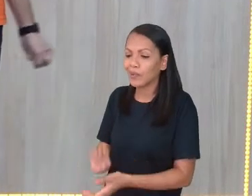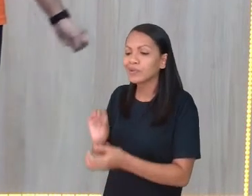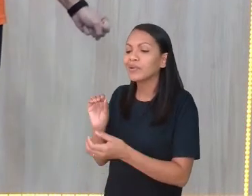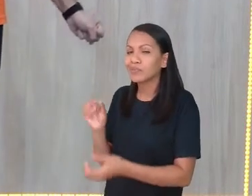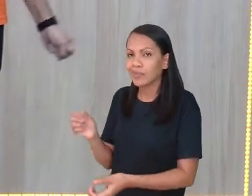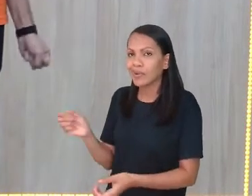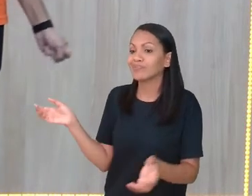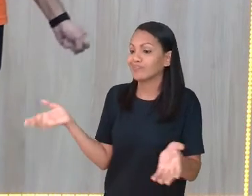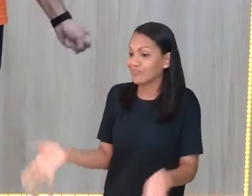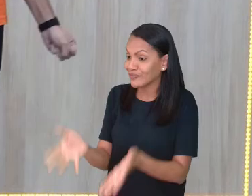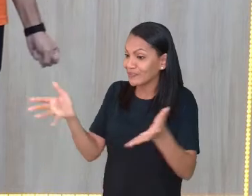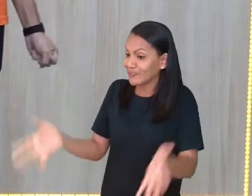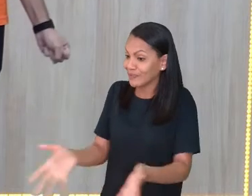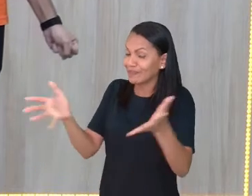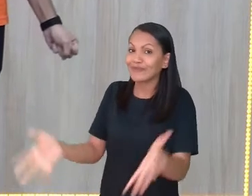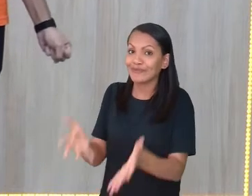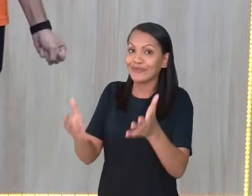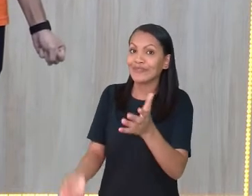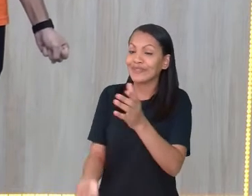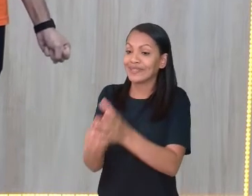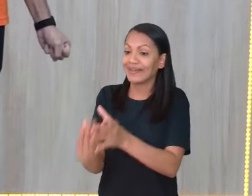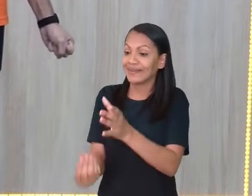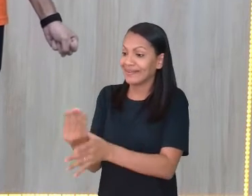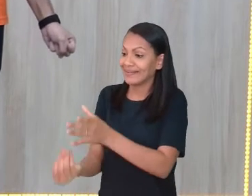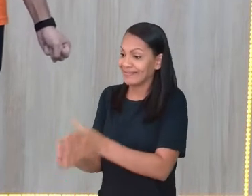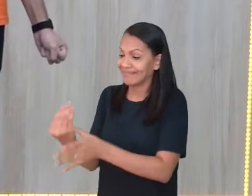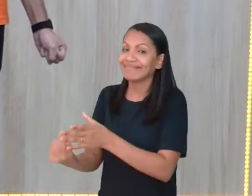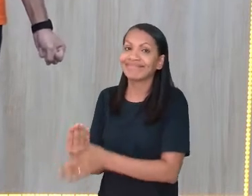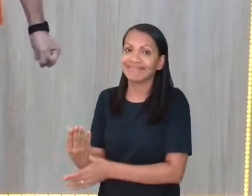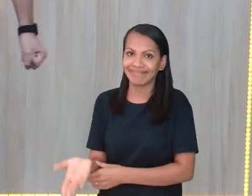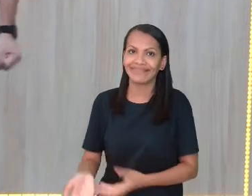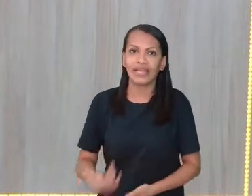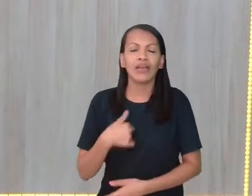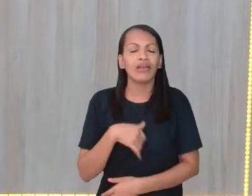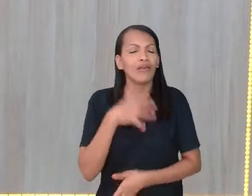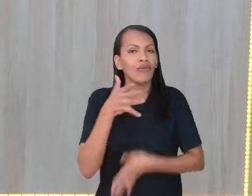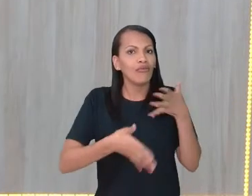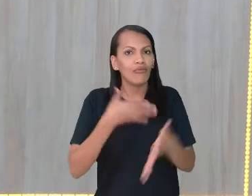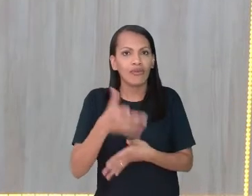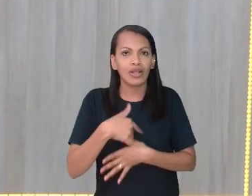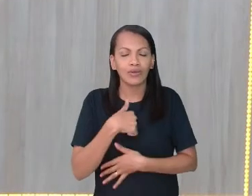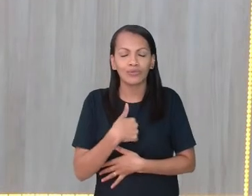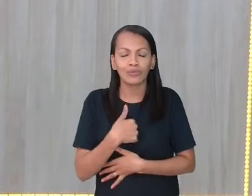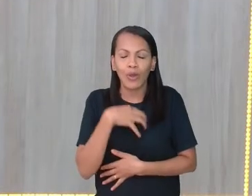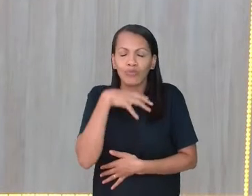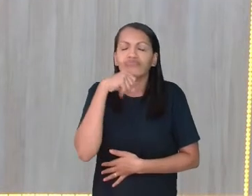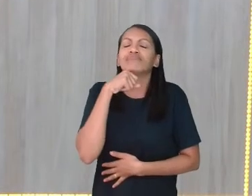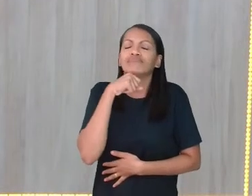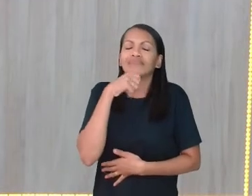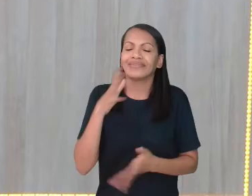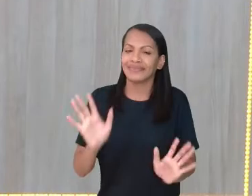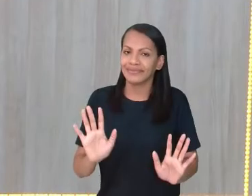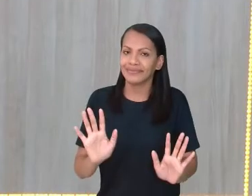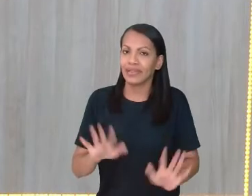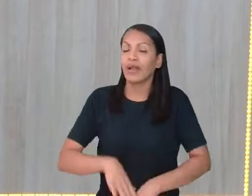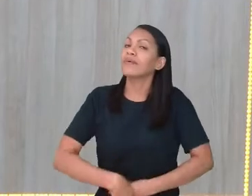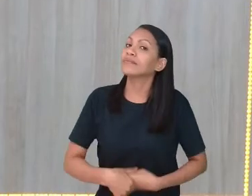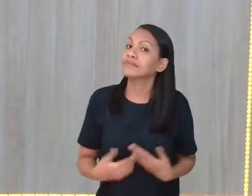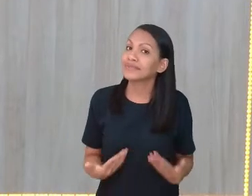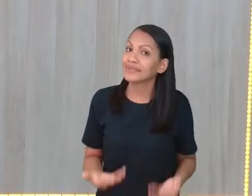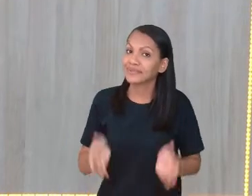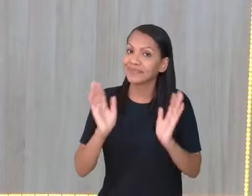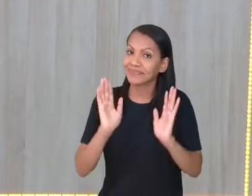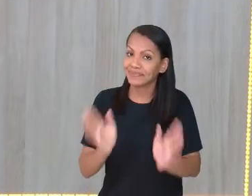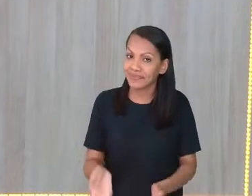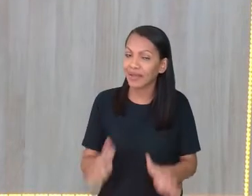Eu falo, né, menino? Não dá nem uma respirada. Mas é isso. Ó, a gente falou,